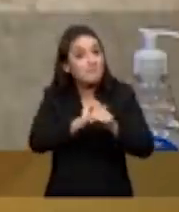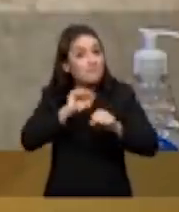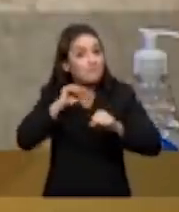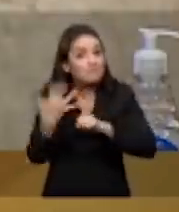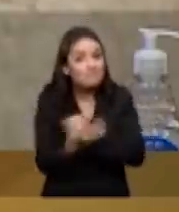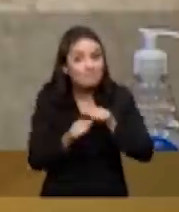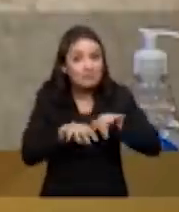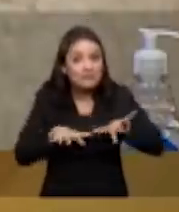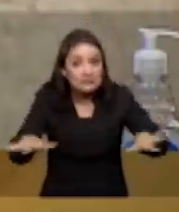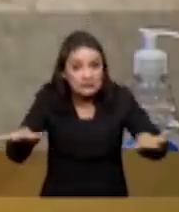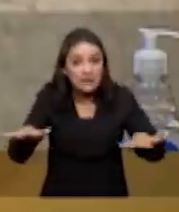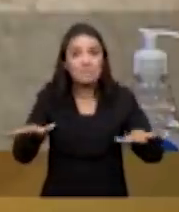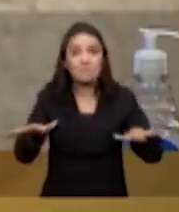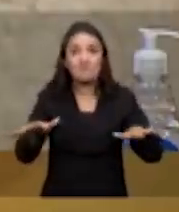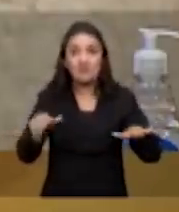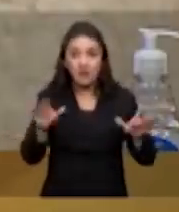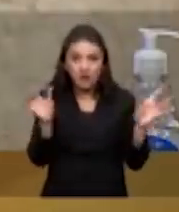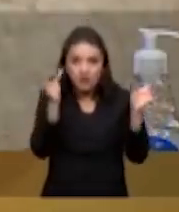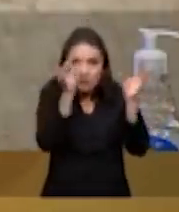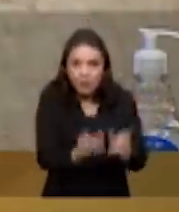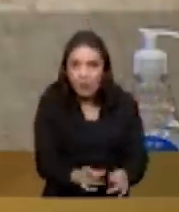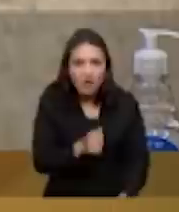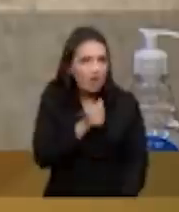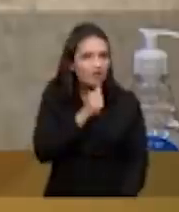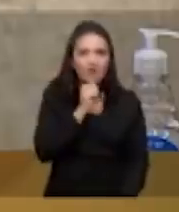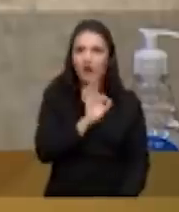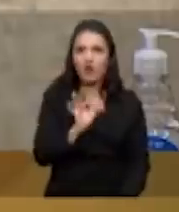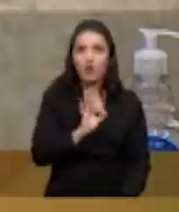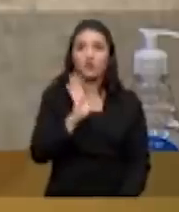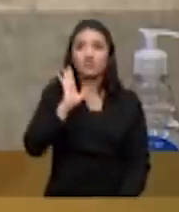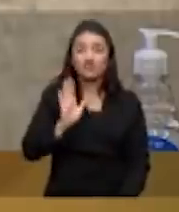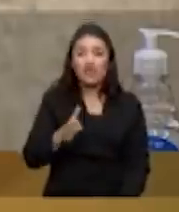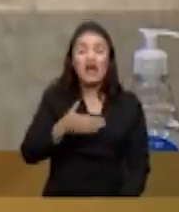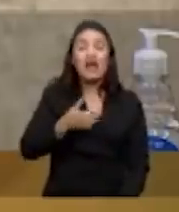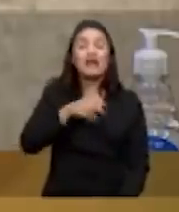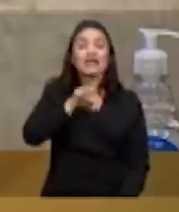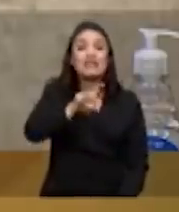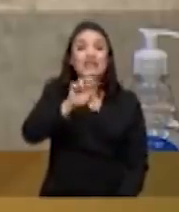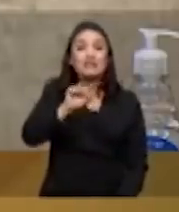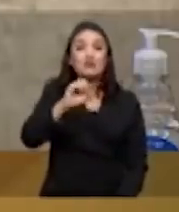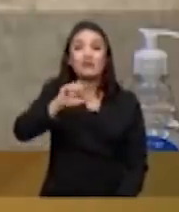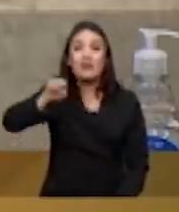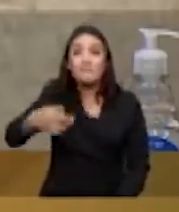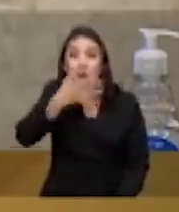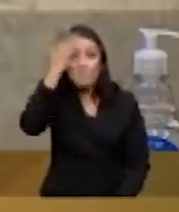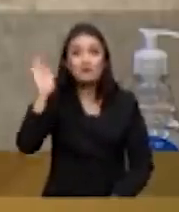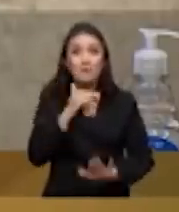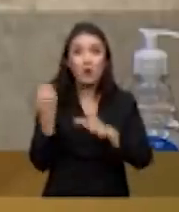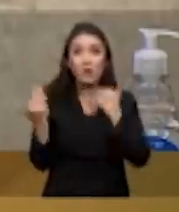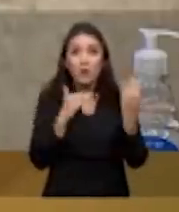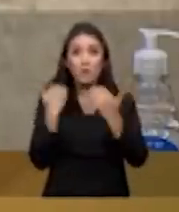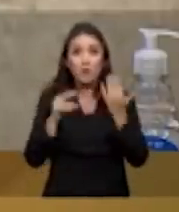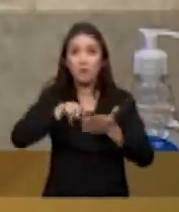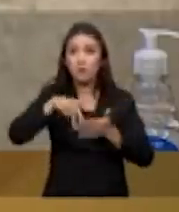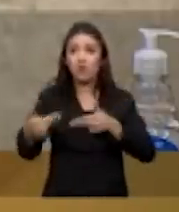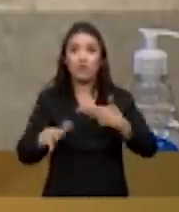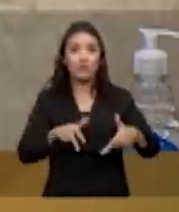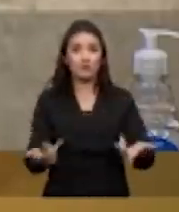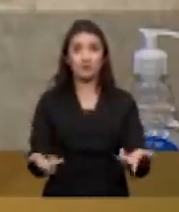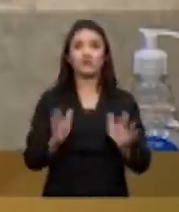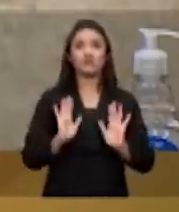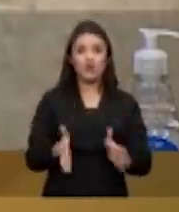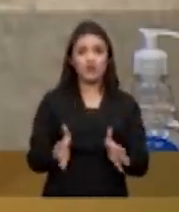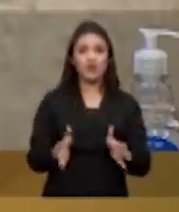acabou e que já levou para o túmulo mais de 580 mil vidas brasileiras